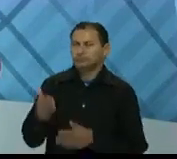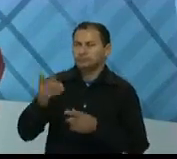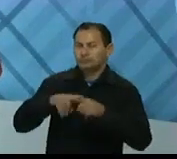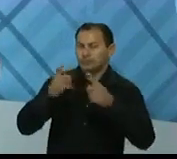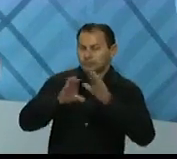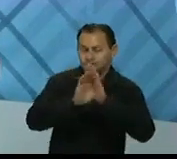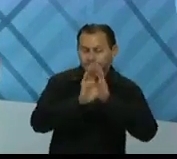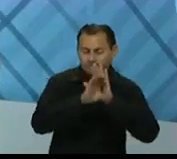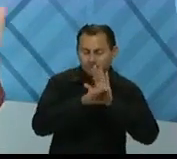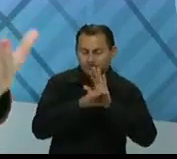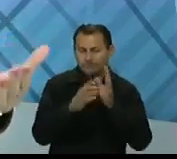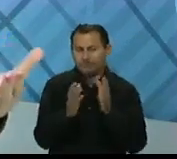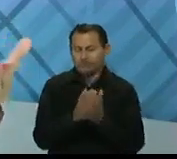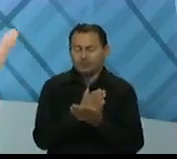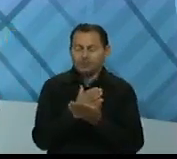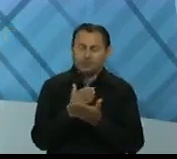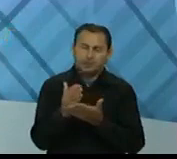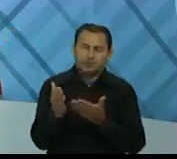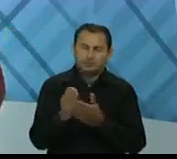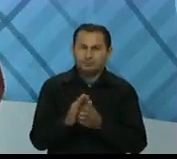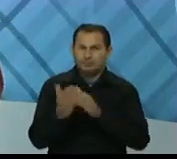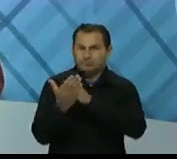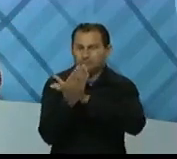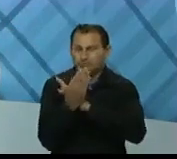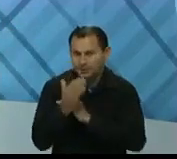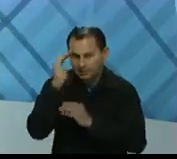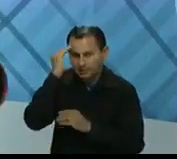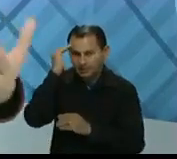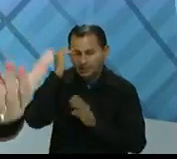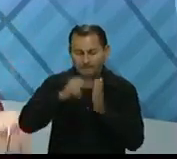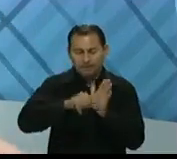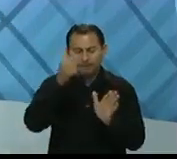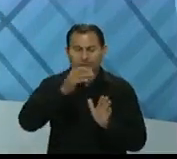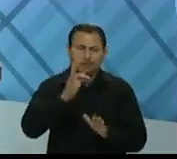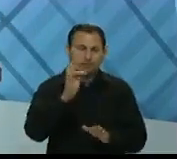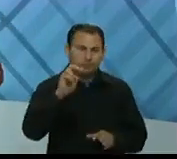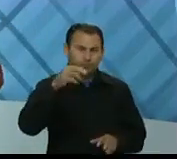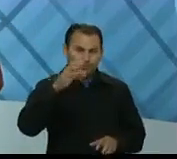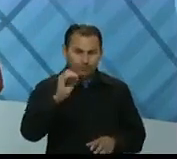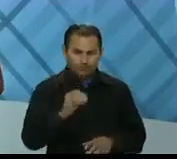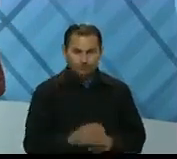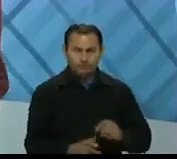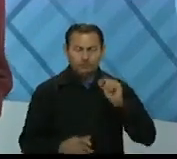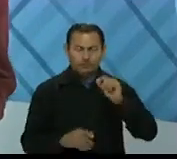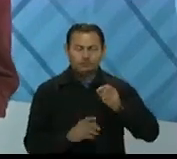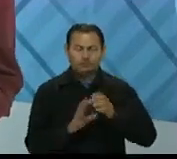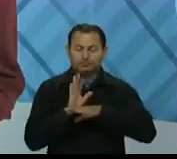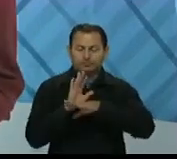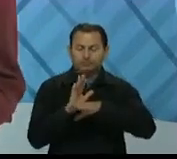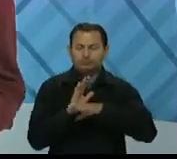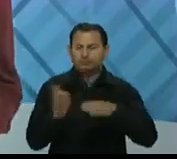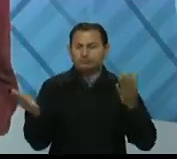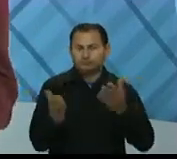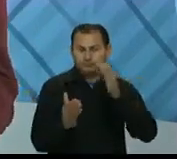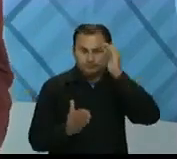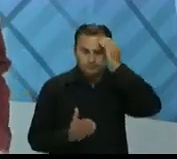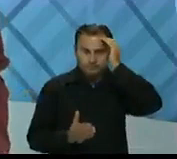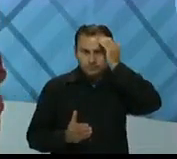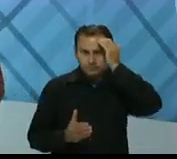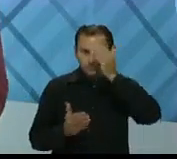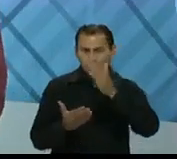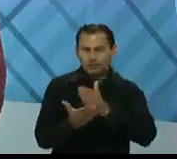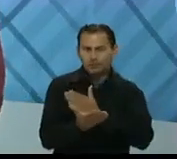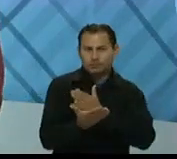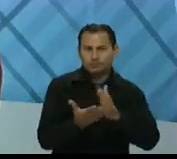Esses conceitos nos ajudam a entender, primeiro, o que é uma função, o que vai estar contribuindo agora para entender